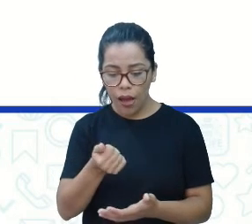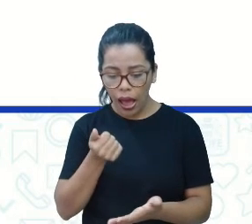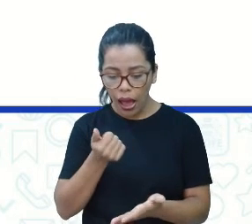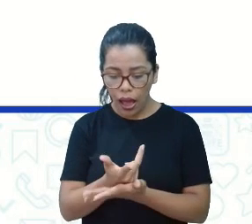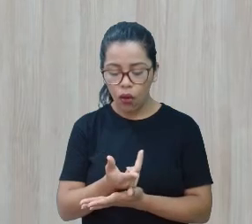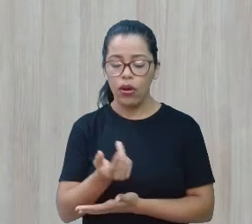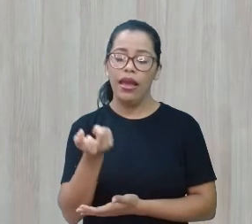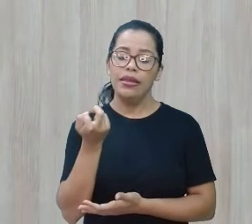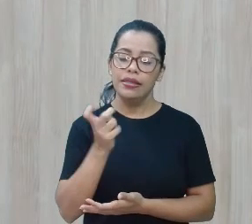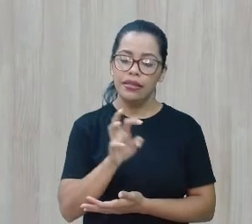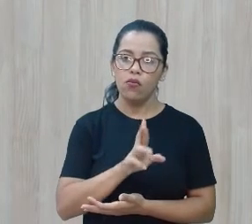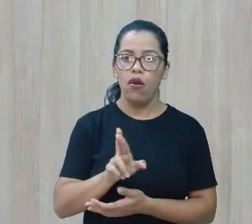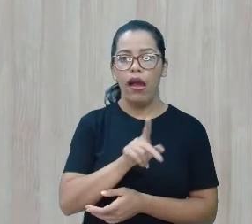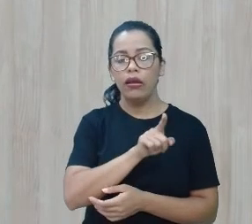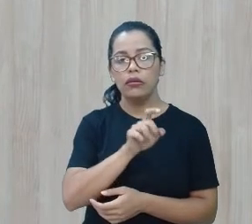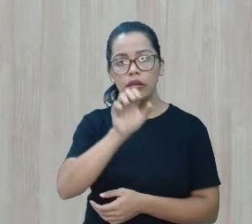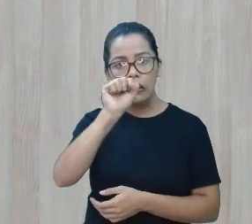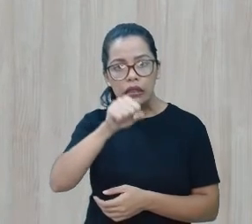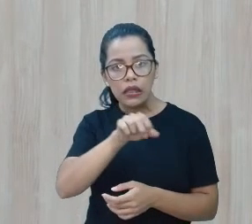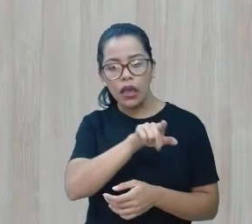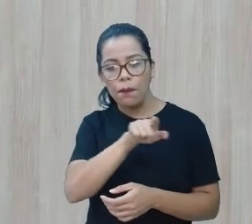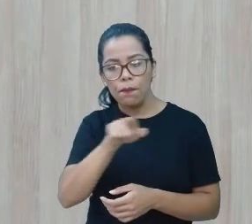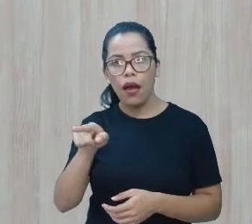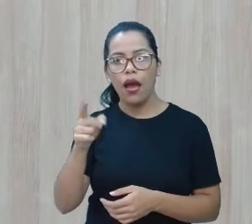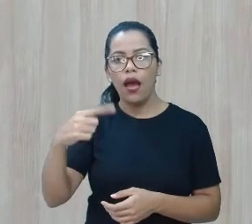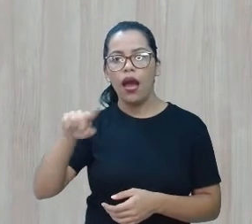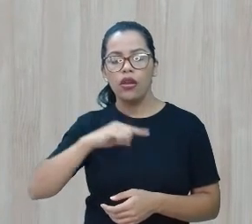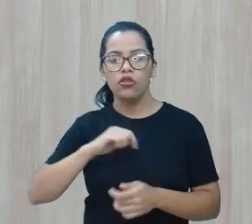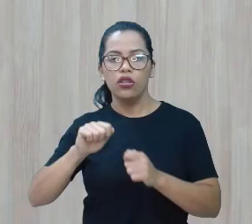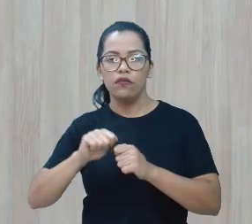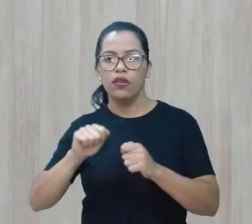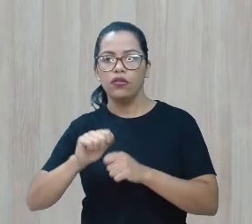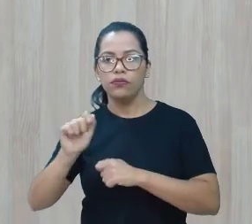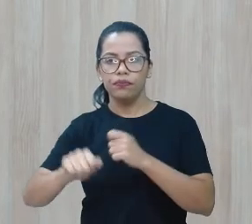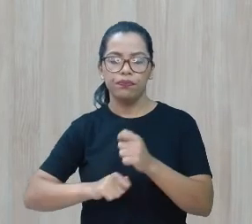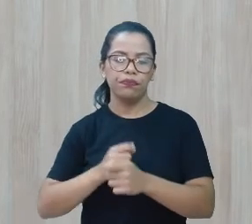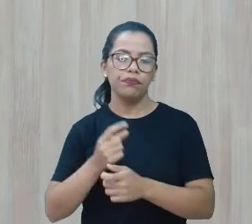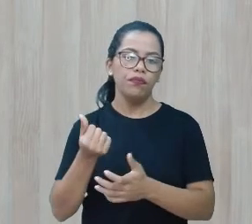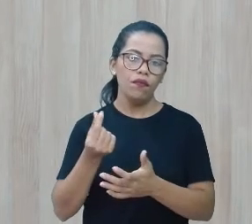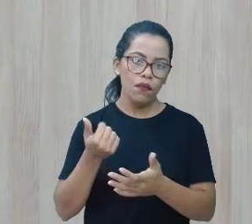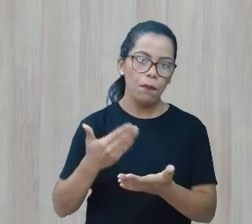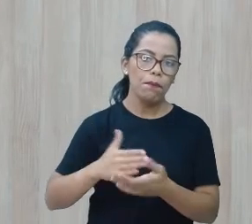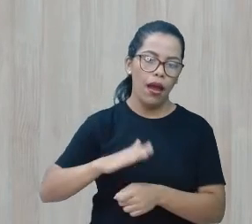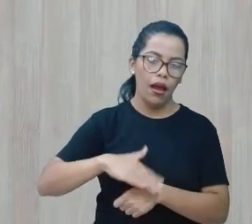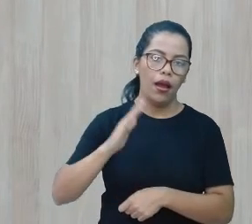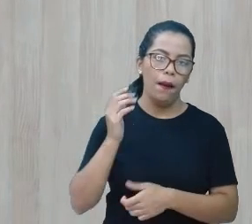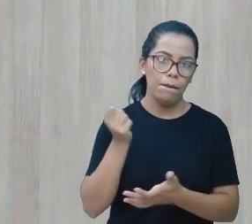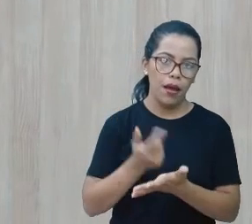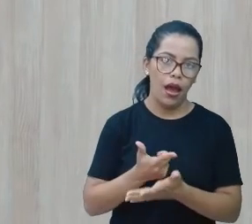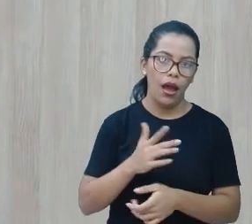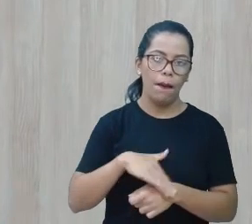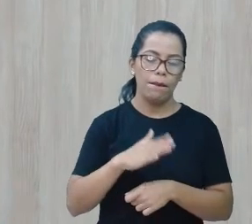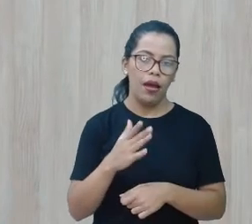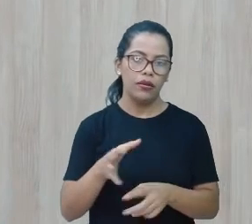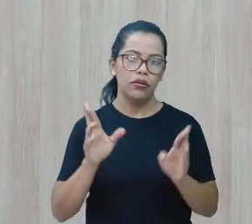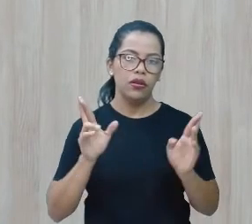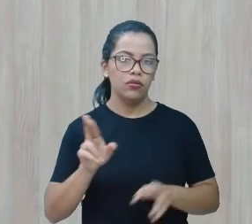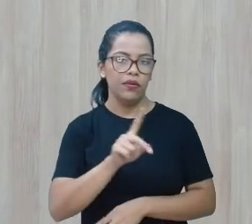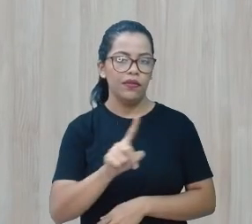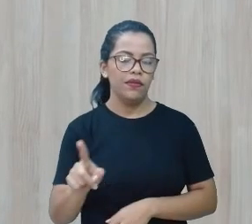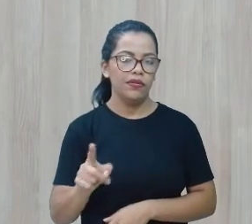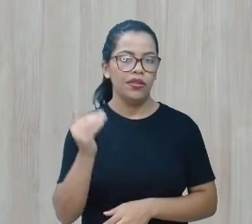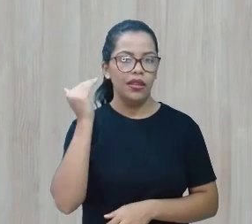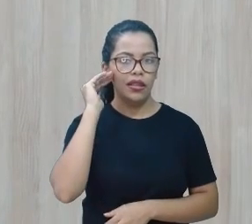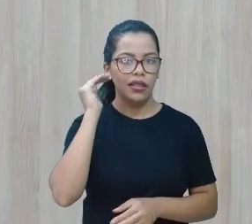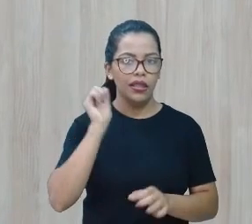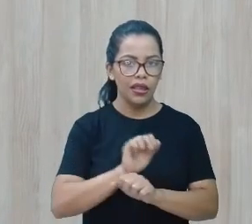esqueminha matemático que a gente fez, eu acabei de definir aí no fluxograma para vocês, tá certo? Eu espero que vocês tenham curtido e aprendido por